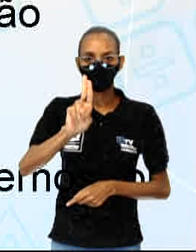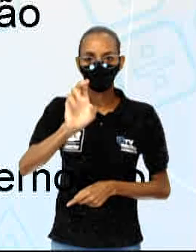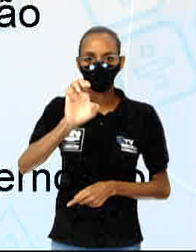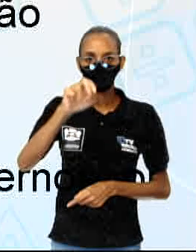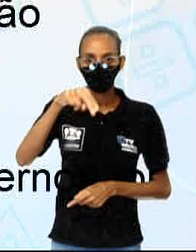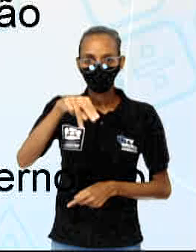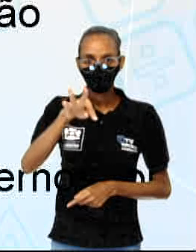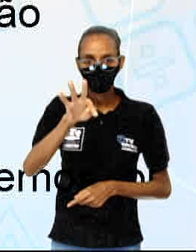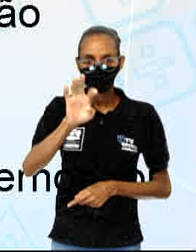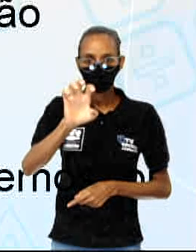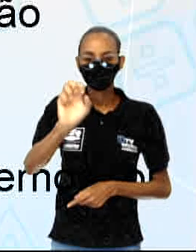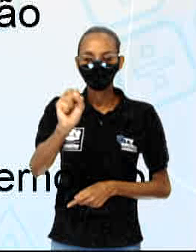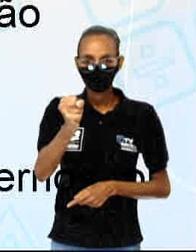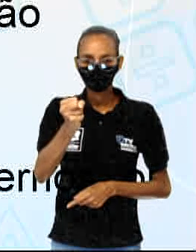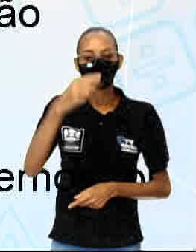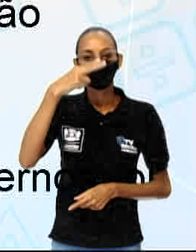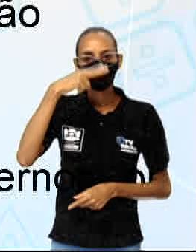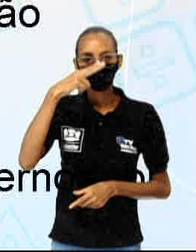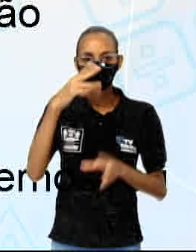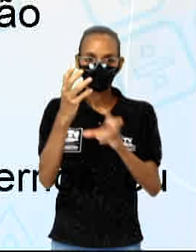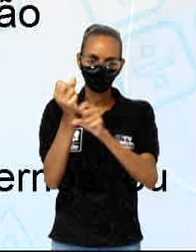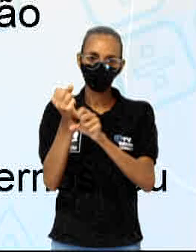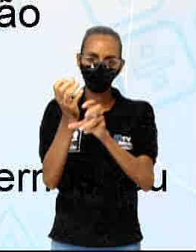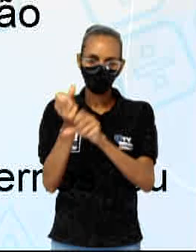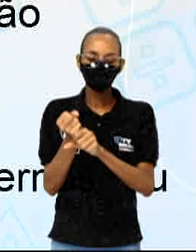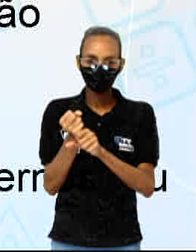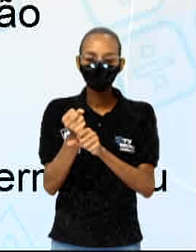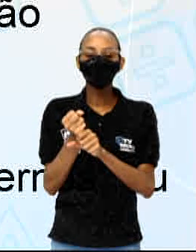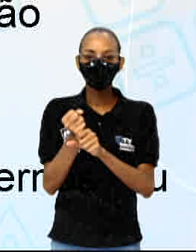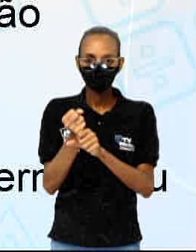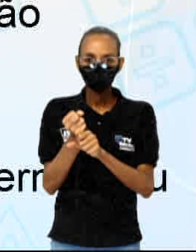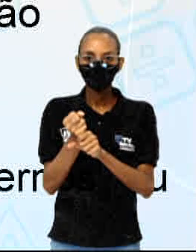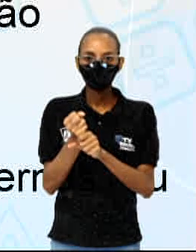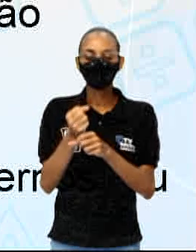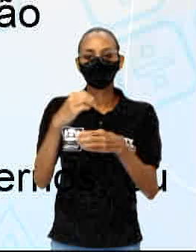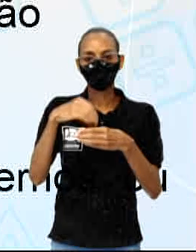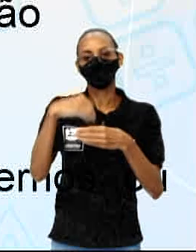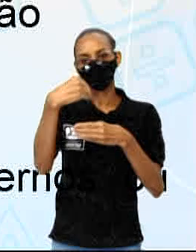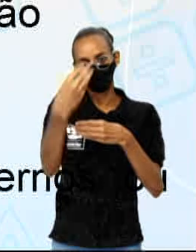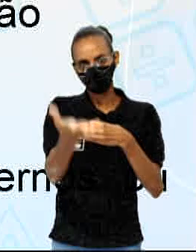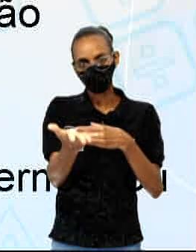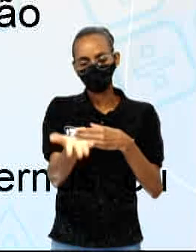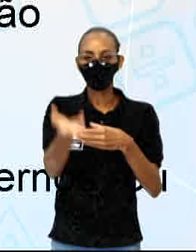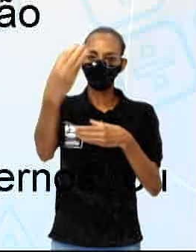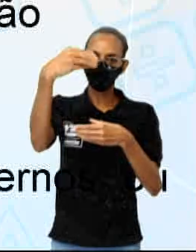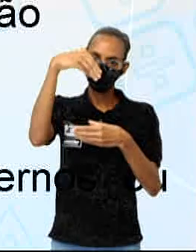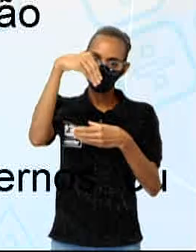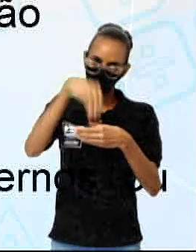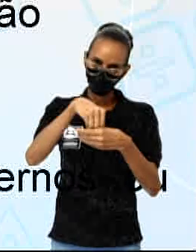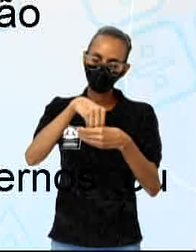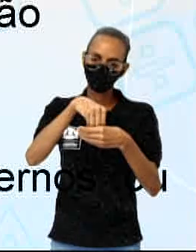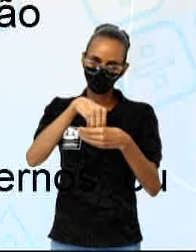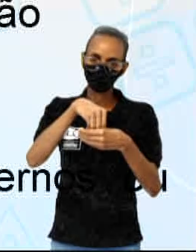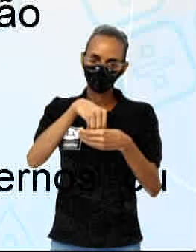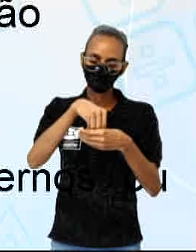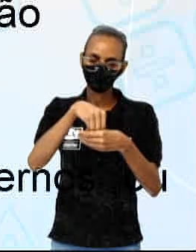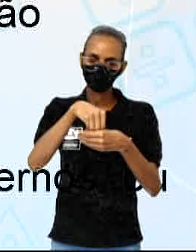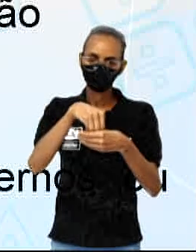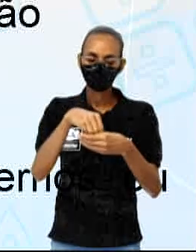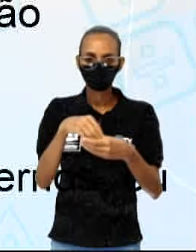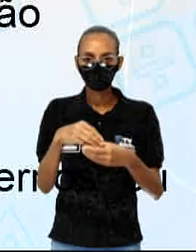mesma medida. Esses pares de ângulos são chamados de alternos e também são